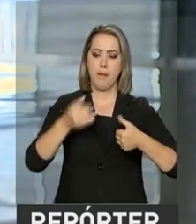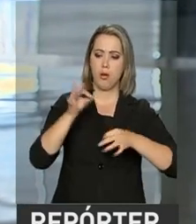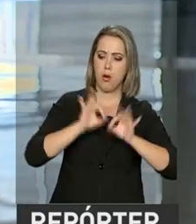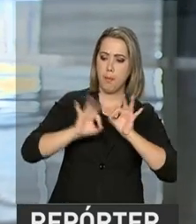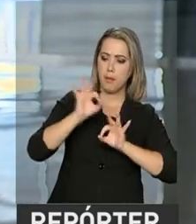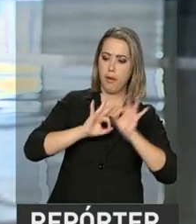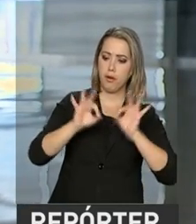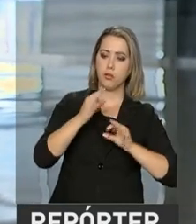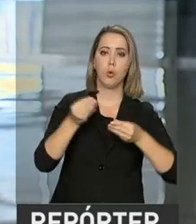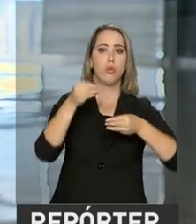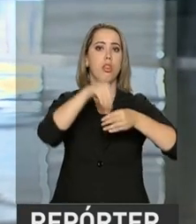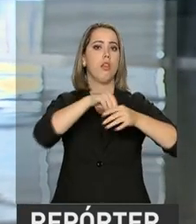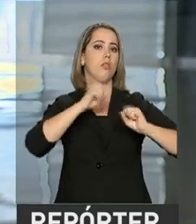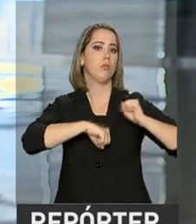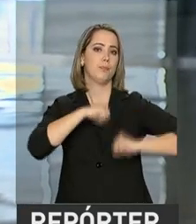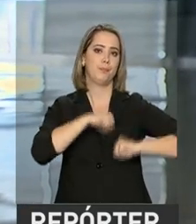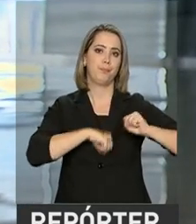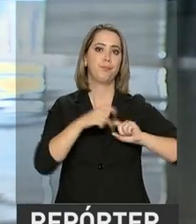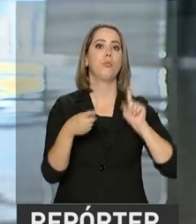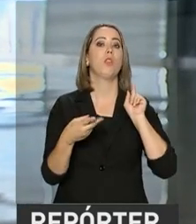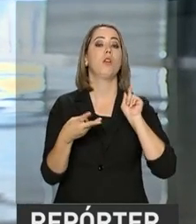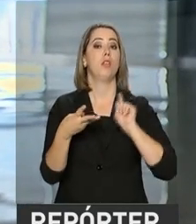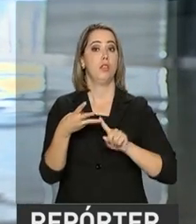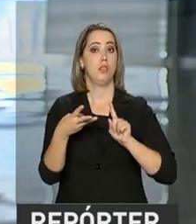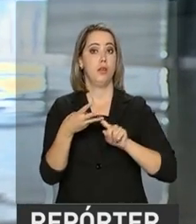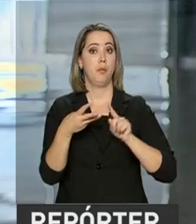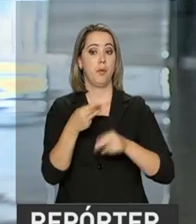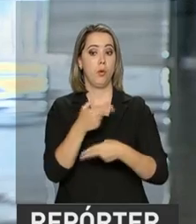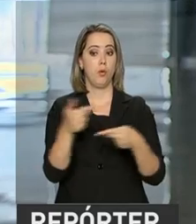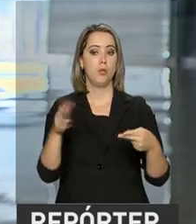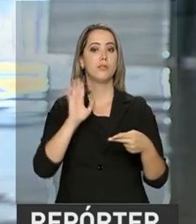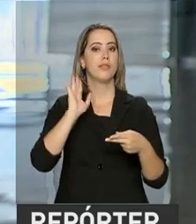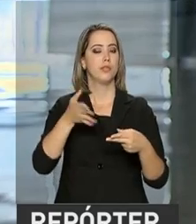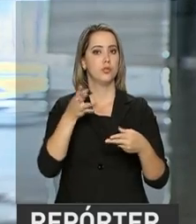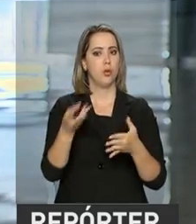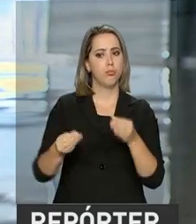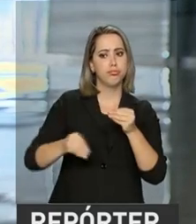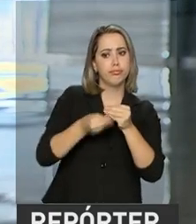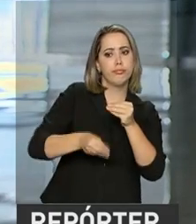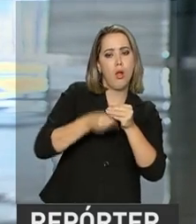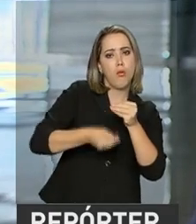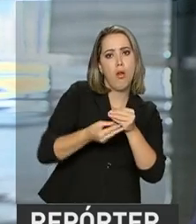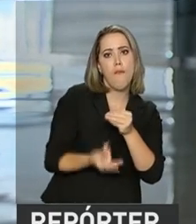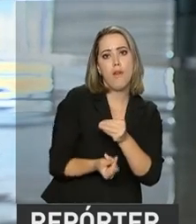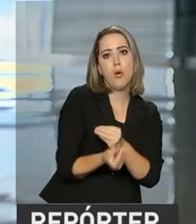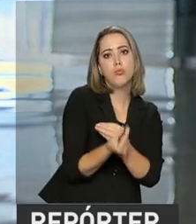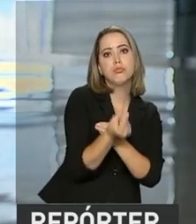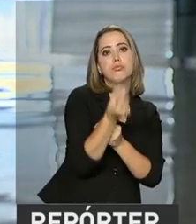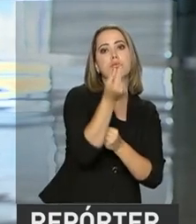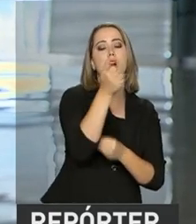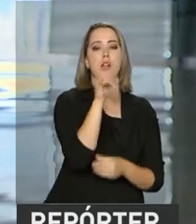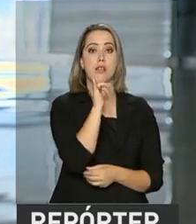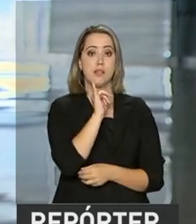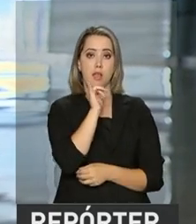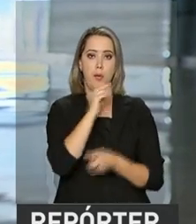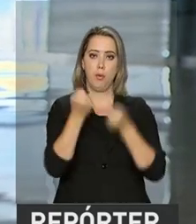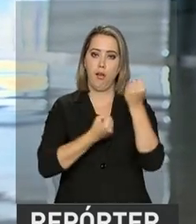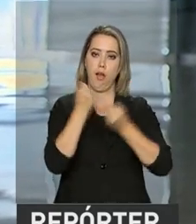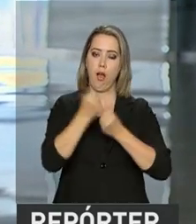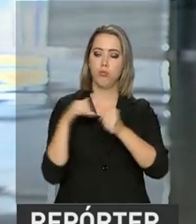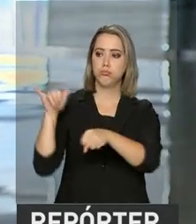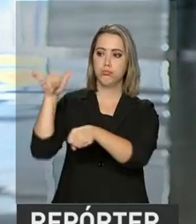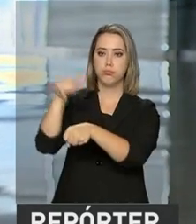indústria e também os produtos manufaturados que tem alto valor agregado como por exemplo automóveis e